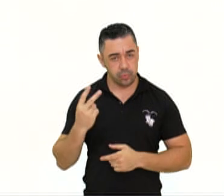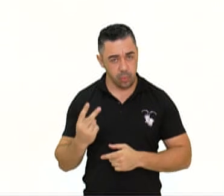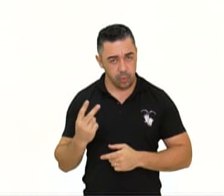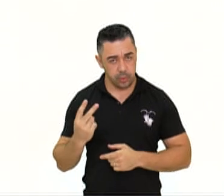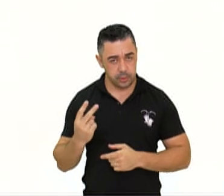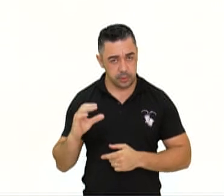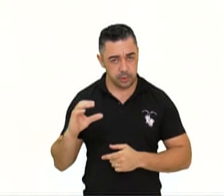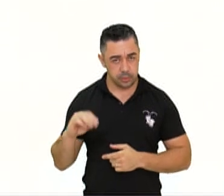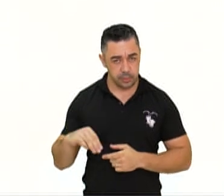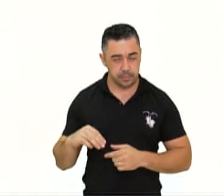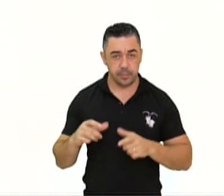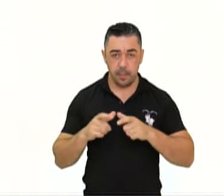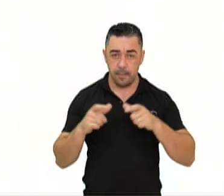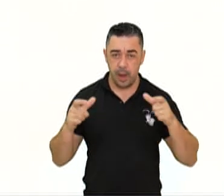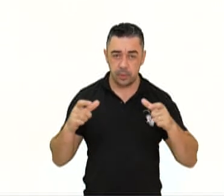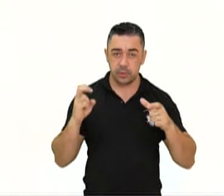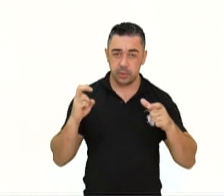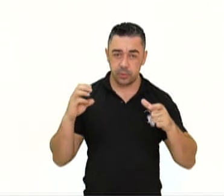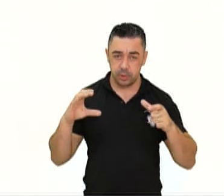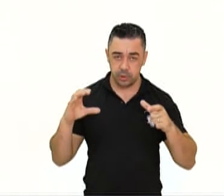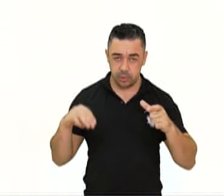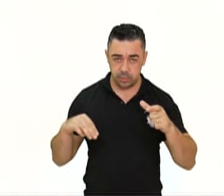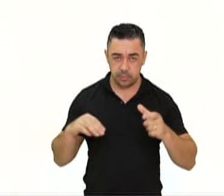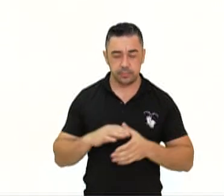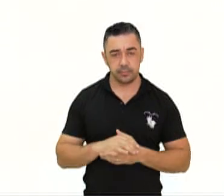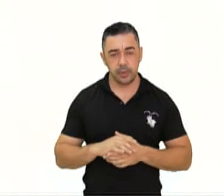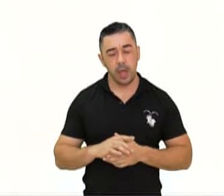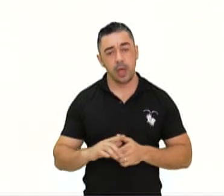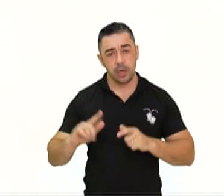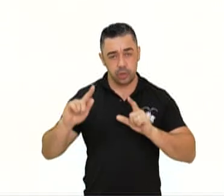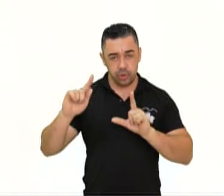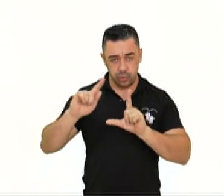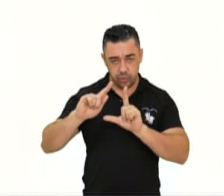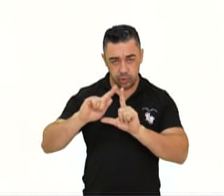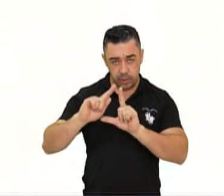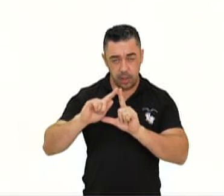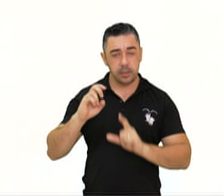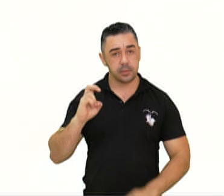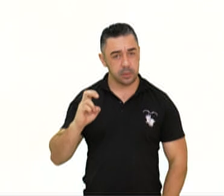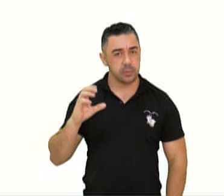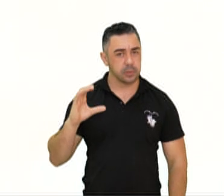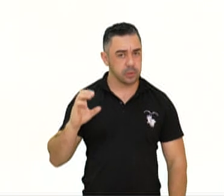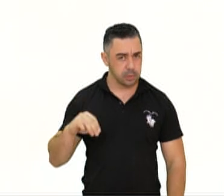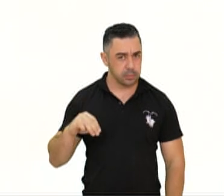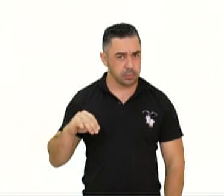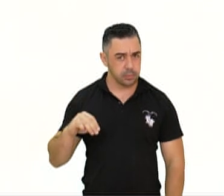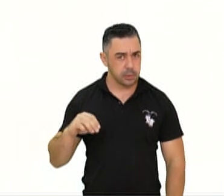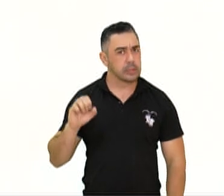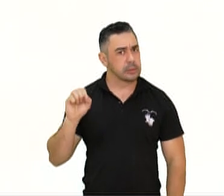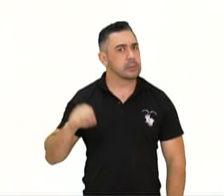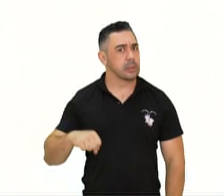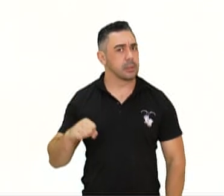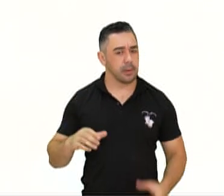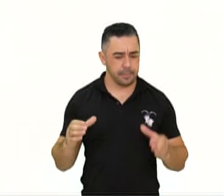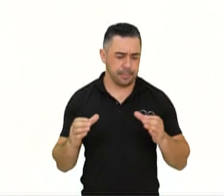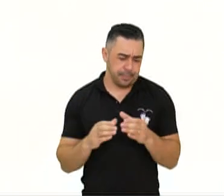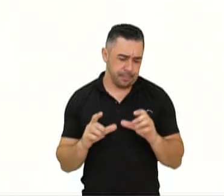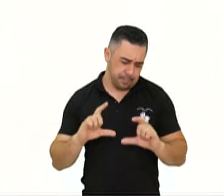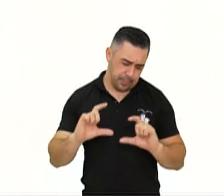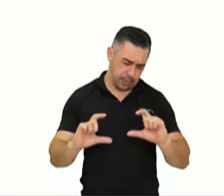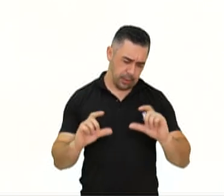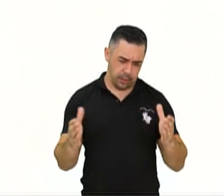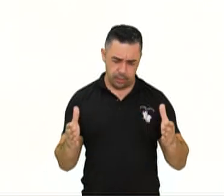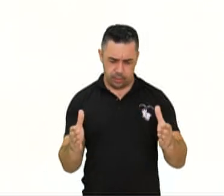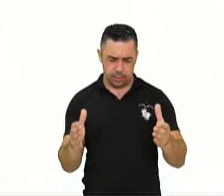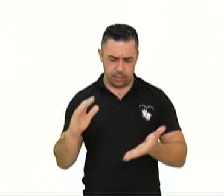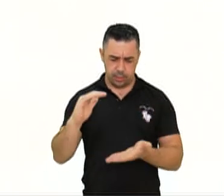raio da base maior 5 centímetros e a geratriz 5 centímetros. Sim, é um baldinho bem pequenininho.